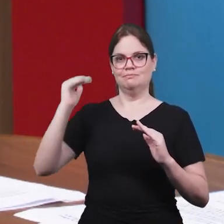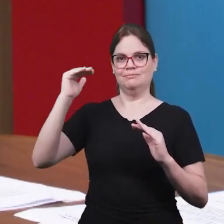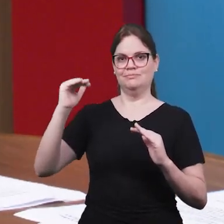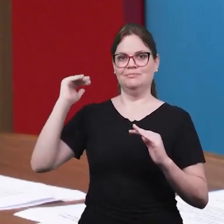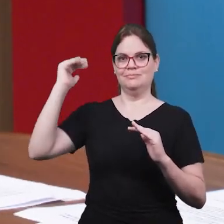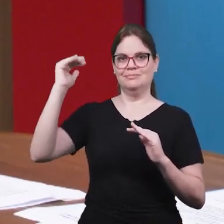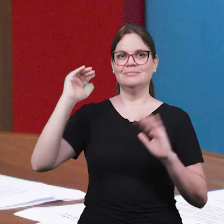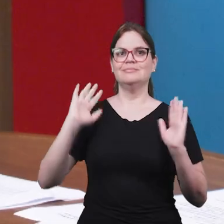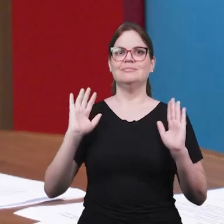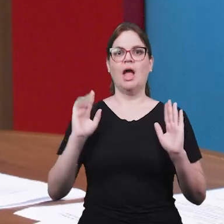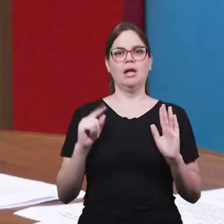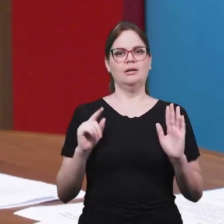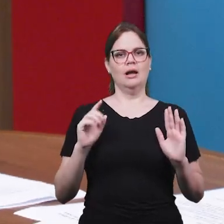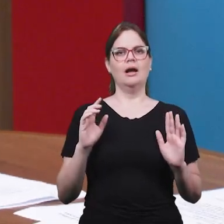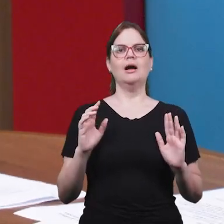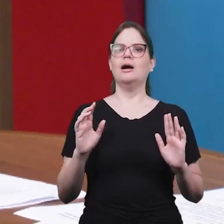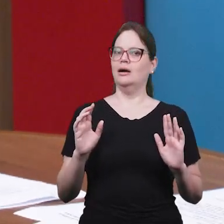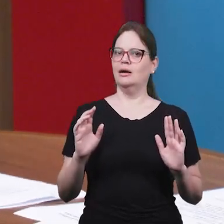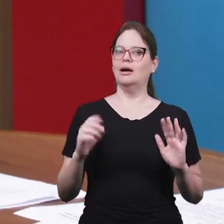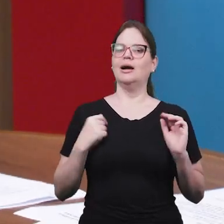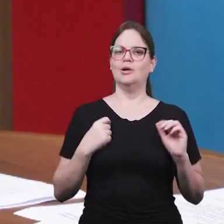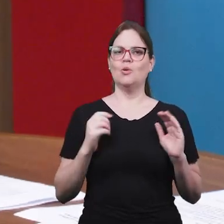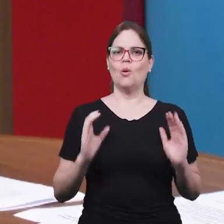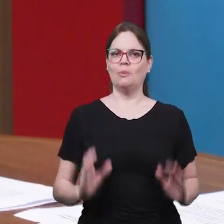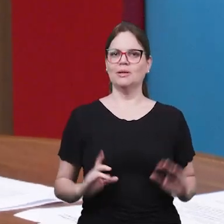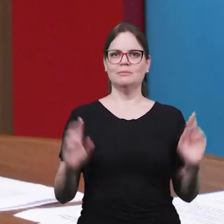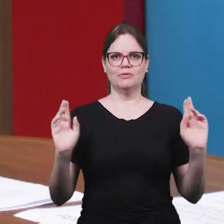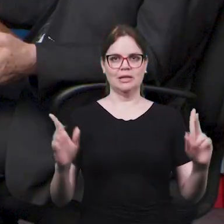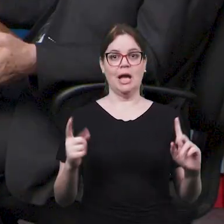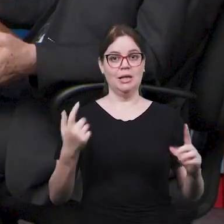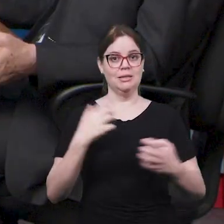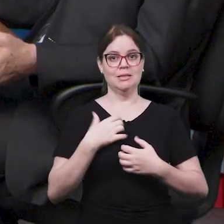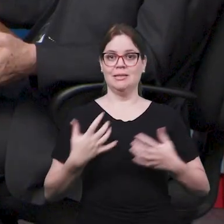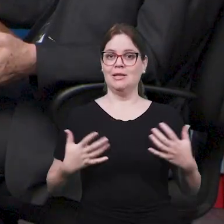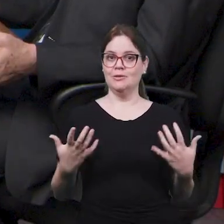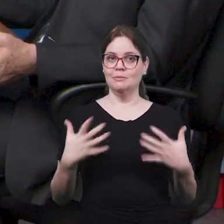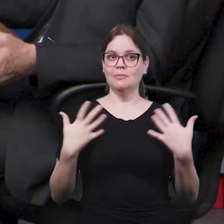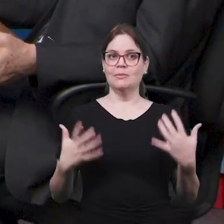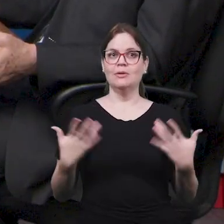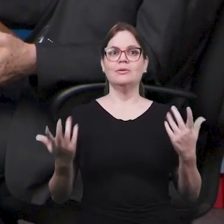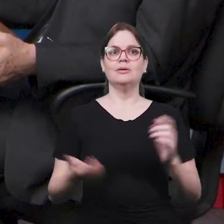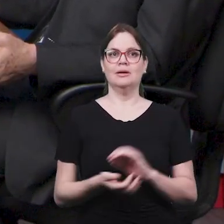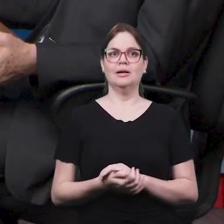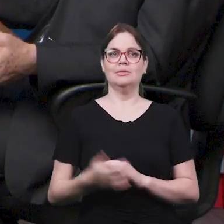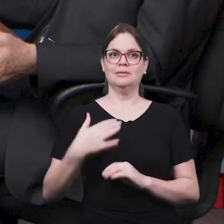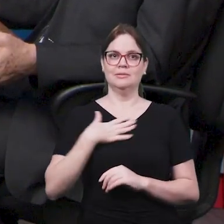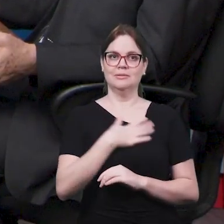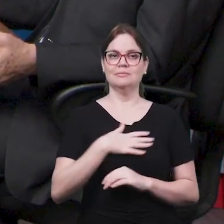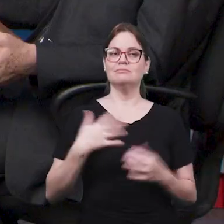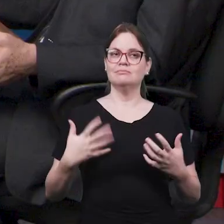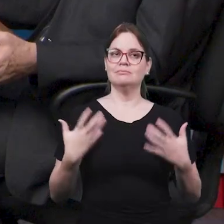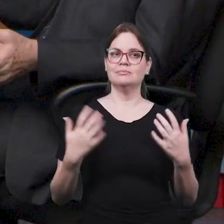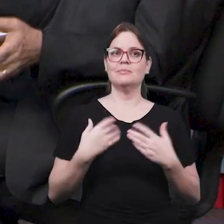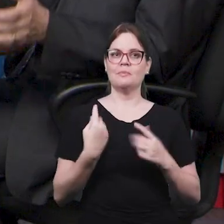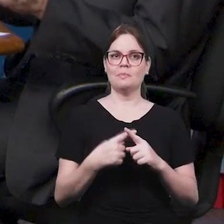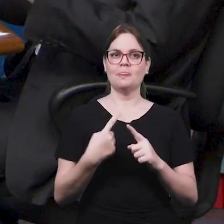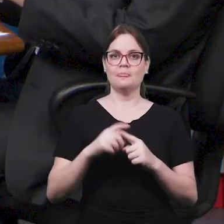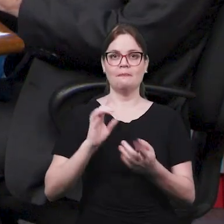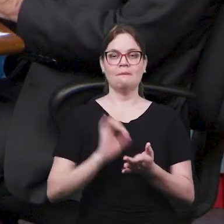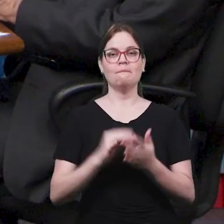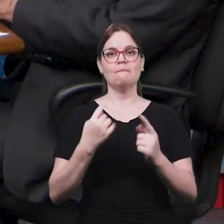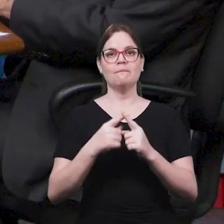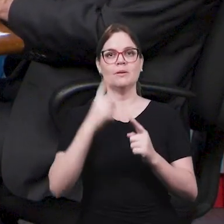nível. Aí ele já muda de posição. Não, ele fica empolgado, eles ficam empolgados,